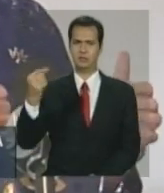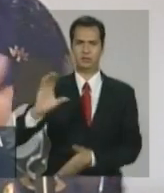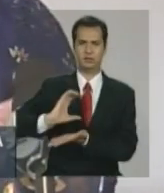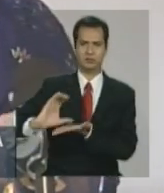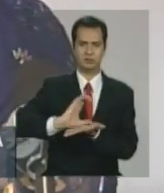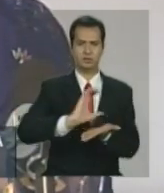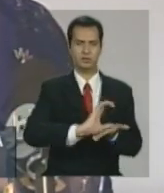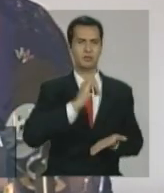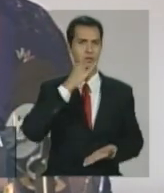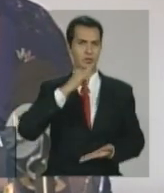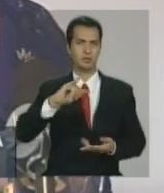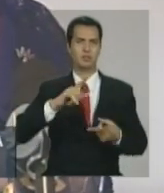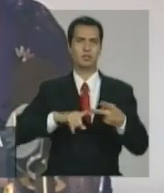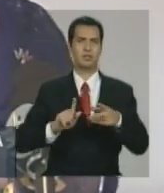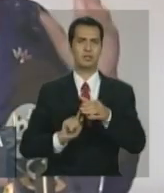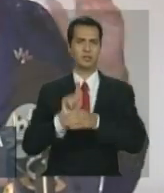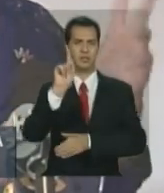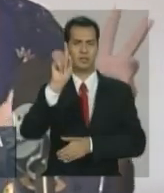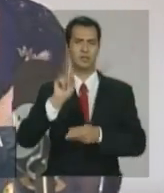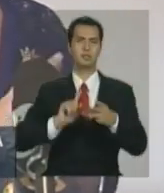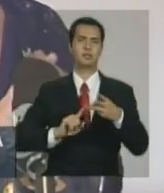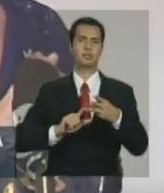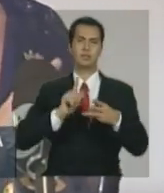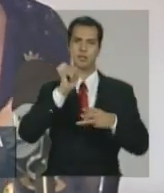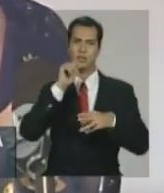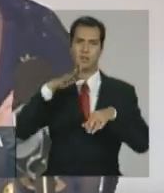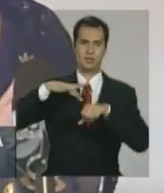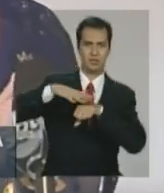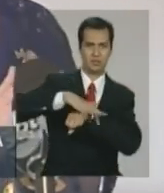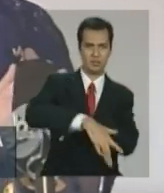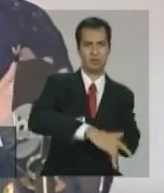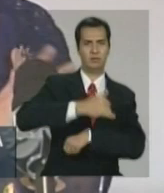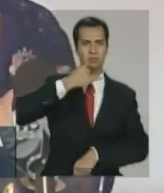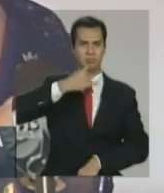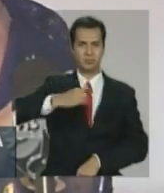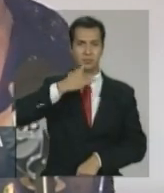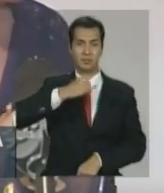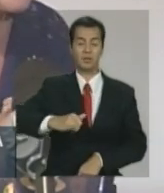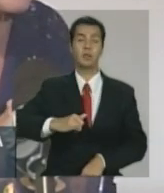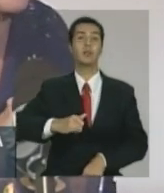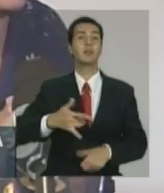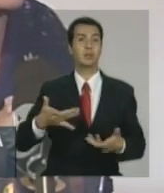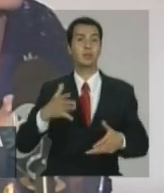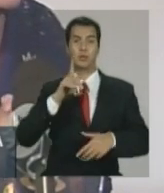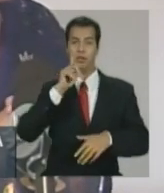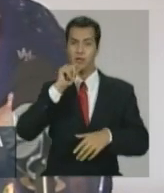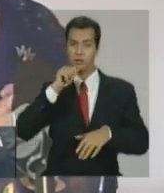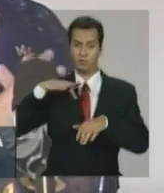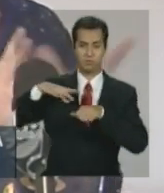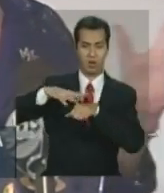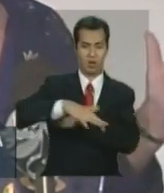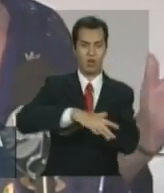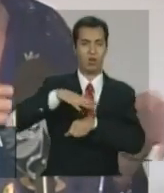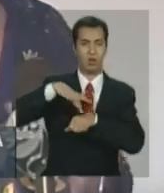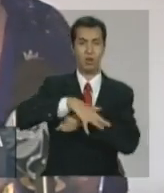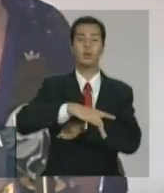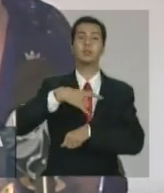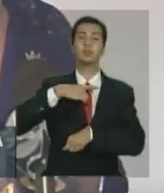e hidroeletricidade. As obras de hidroeletricidade, geralmente, elas são antecipadas.